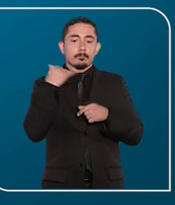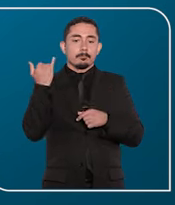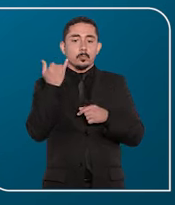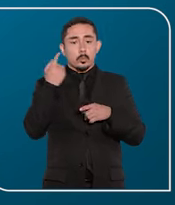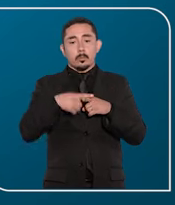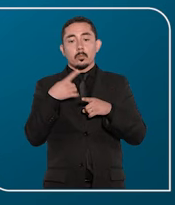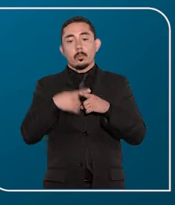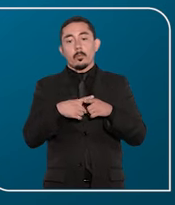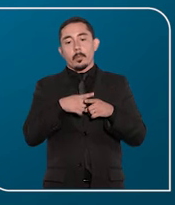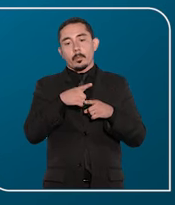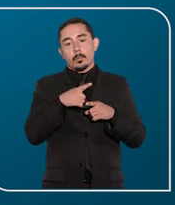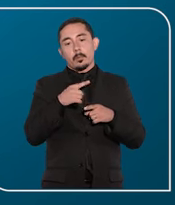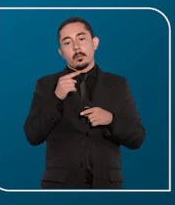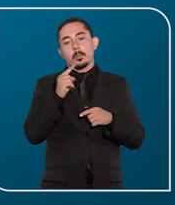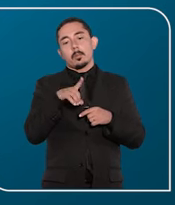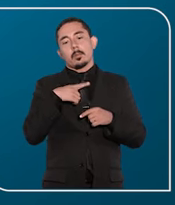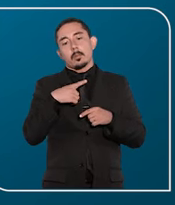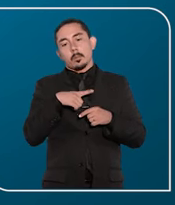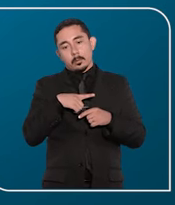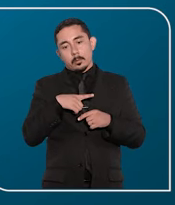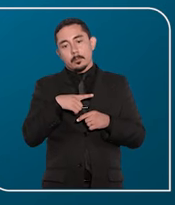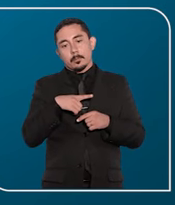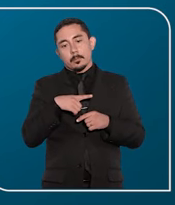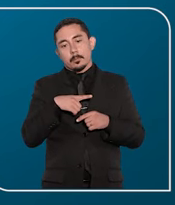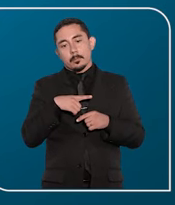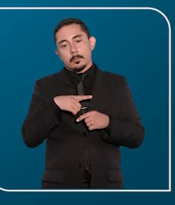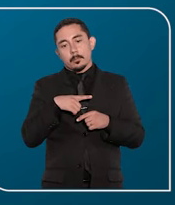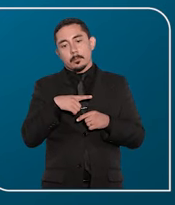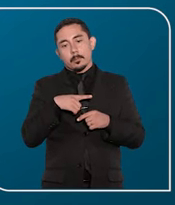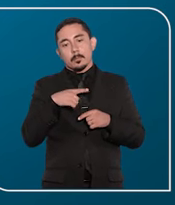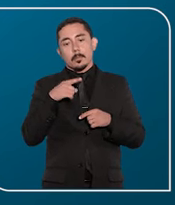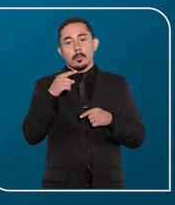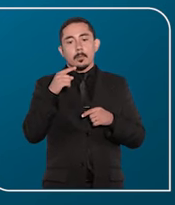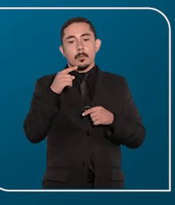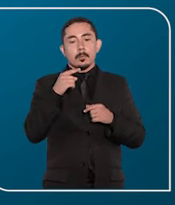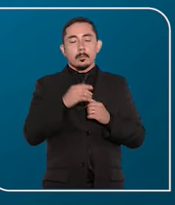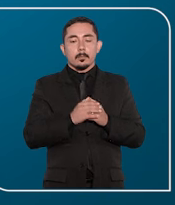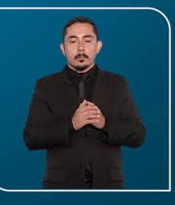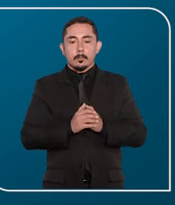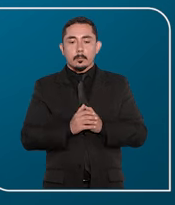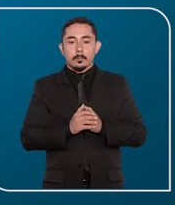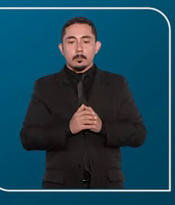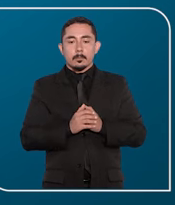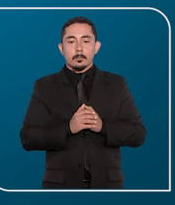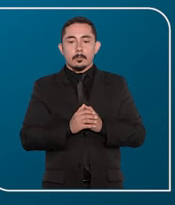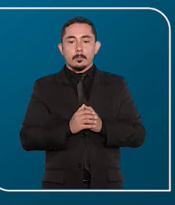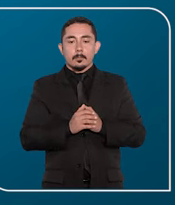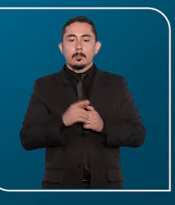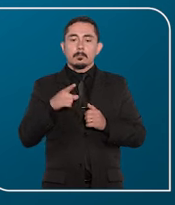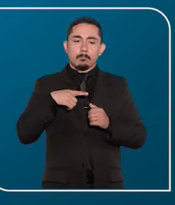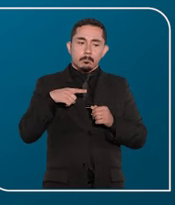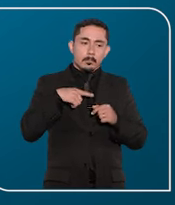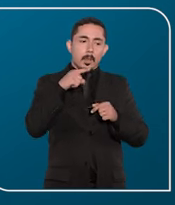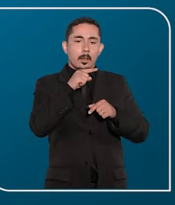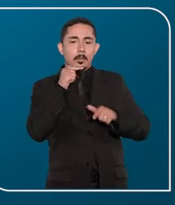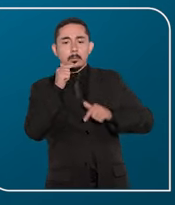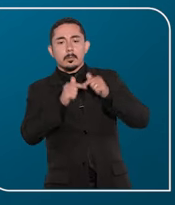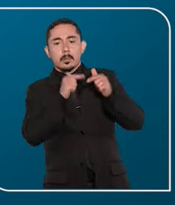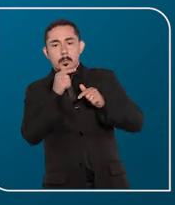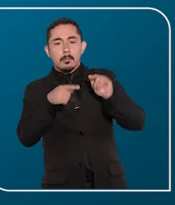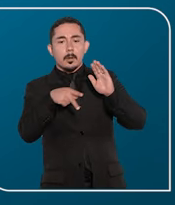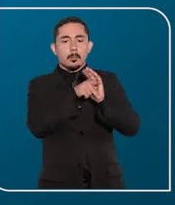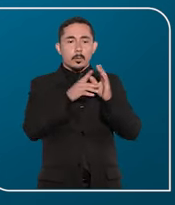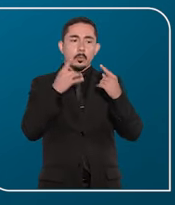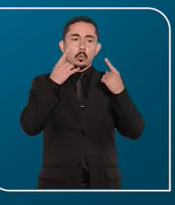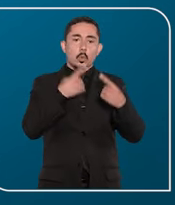justamente para que se tenha a paridade de armas, que a gente tenha efetivamente o exercício do contraditório e